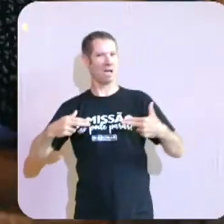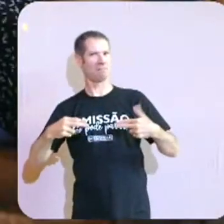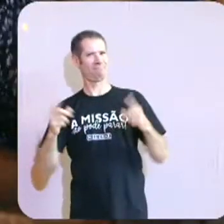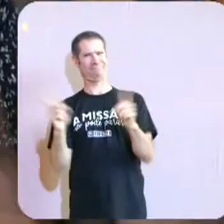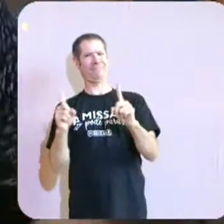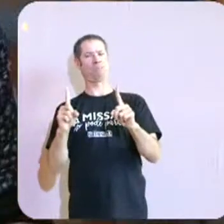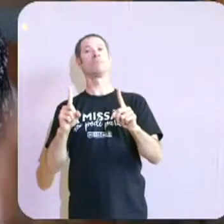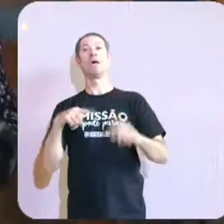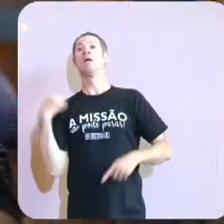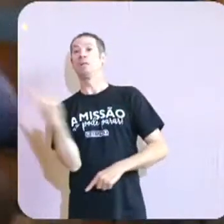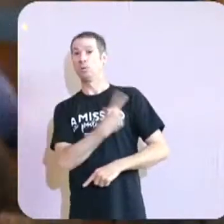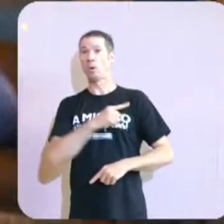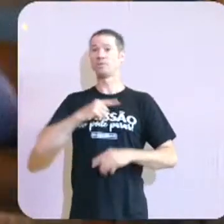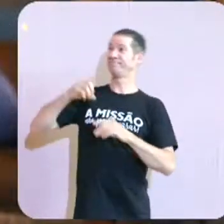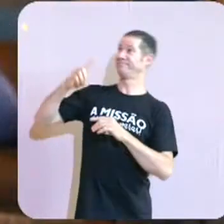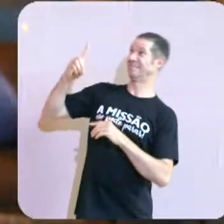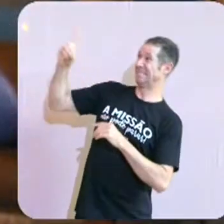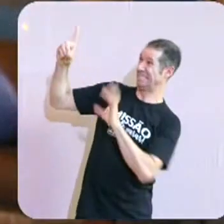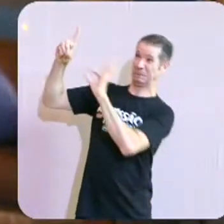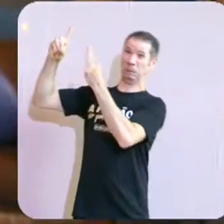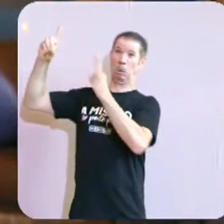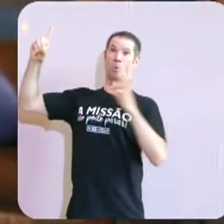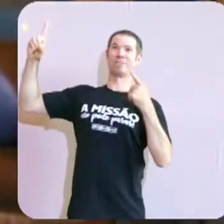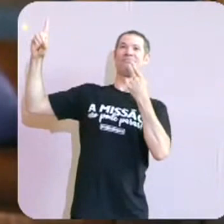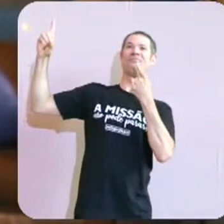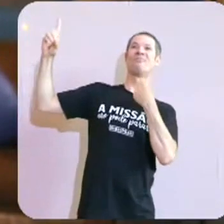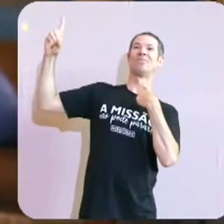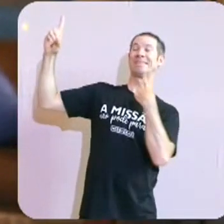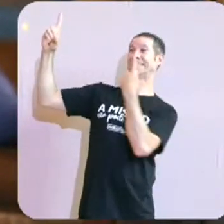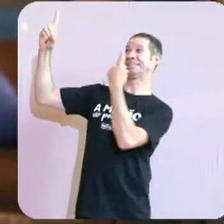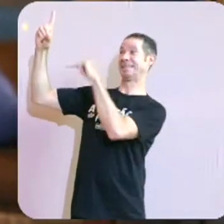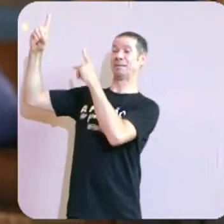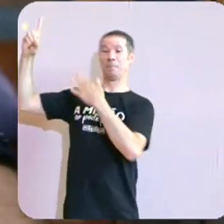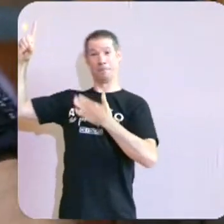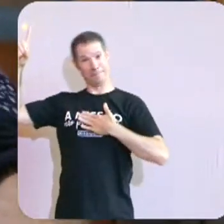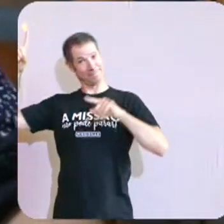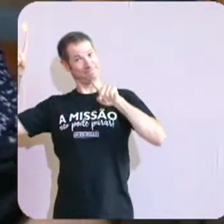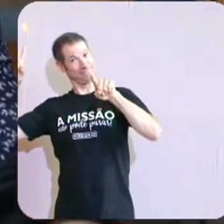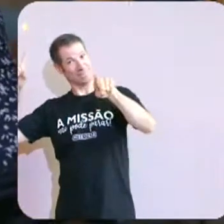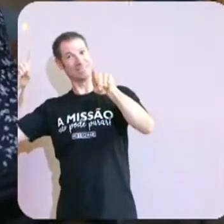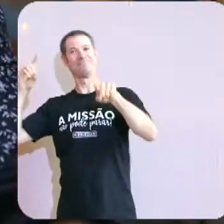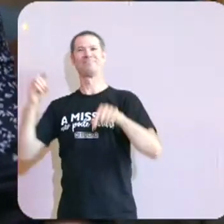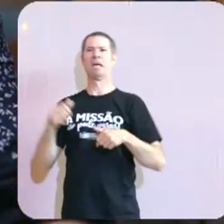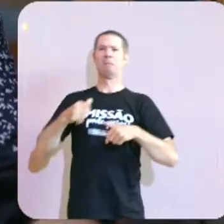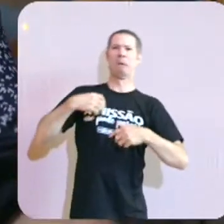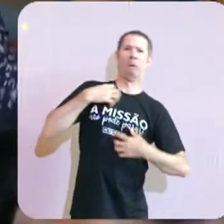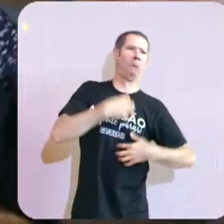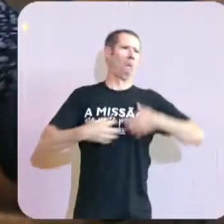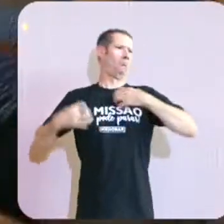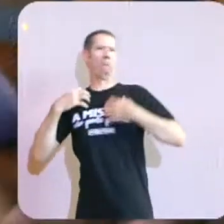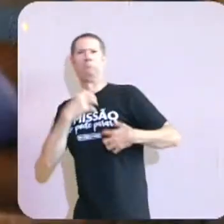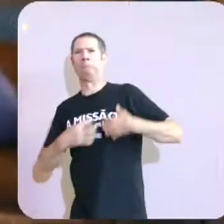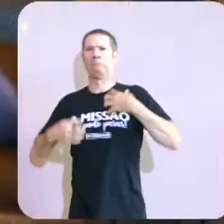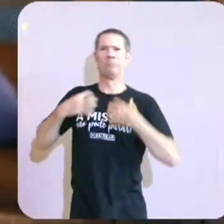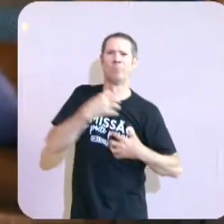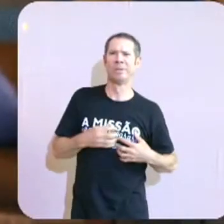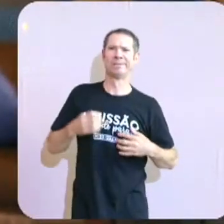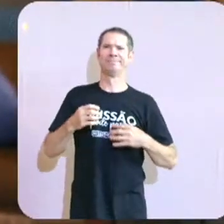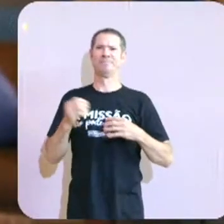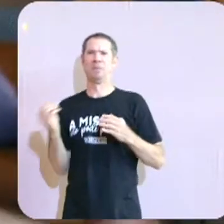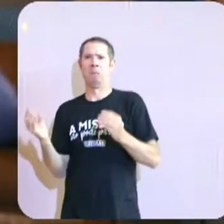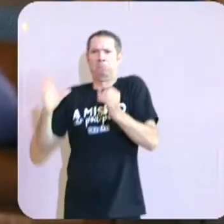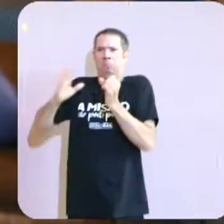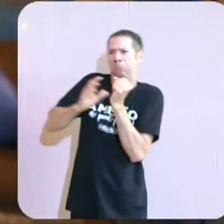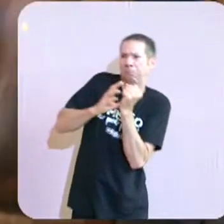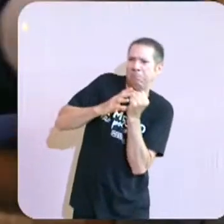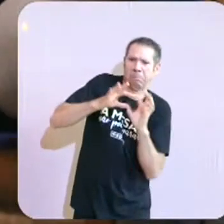nós vamos estar longe do centro da vontade dEle, para mim e para você. E aí a gente fica acomodado, preso dentro de uma bolha de sabão. E